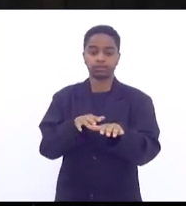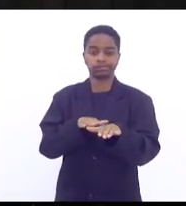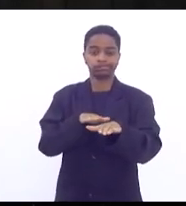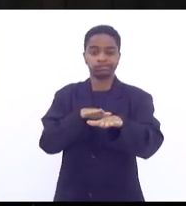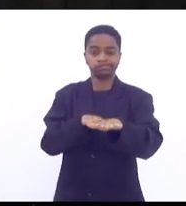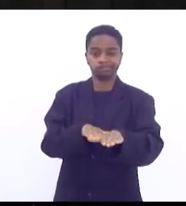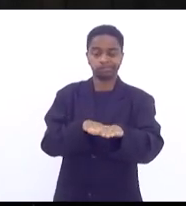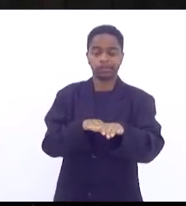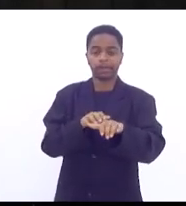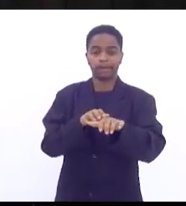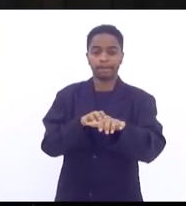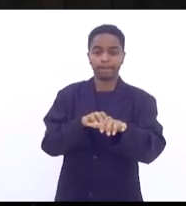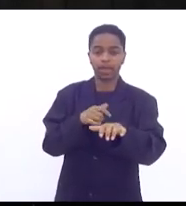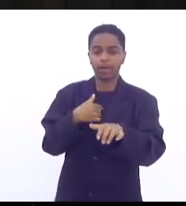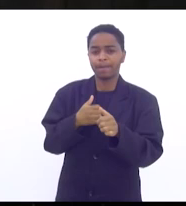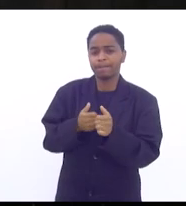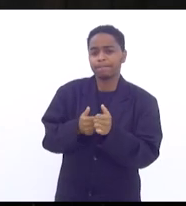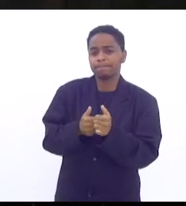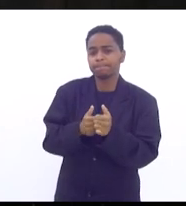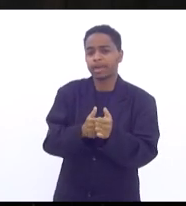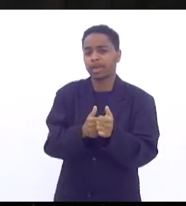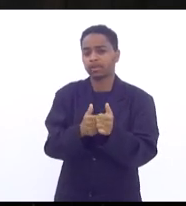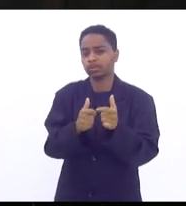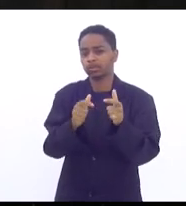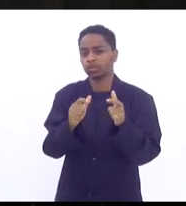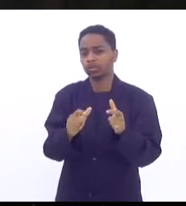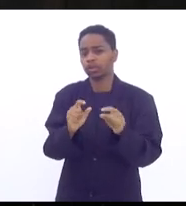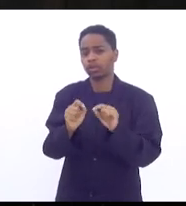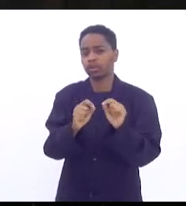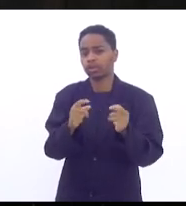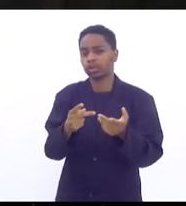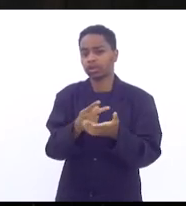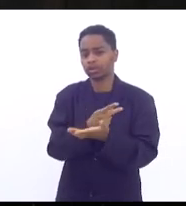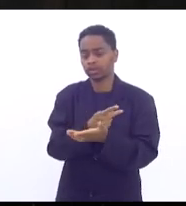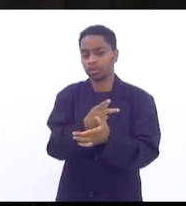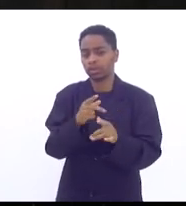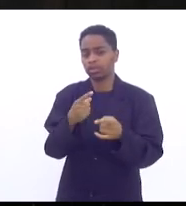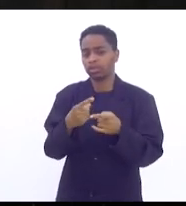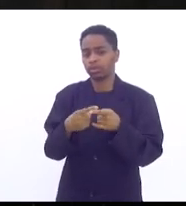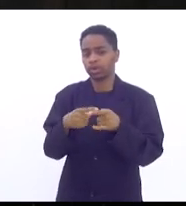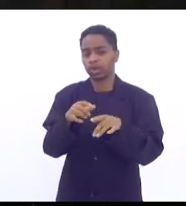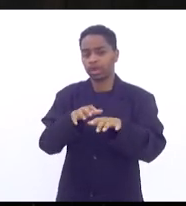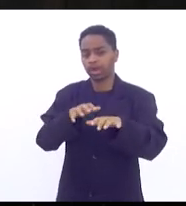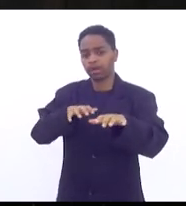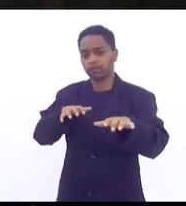Quando eu chego pertinho do que estava causando esse engarrafamento,